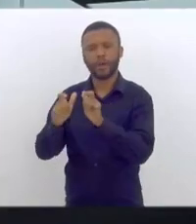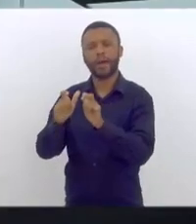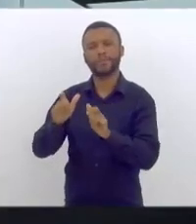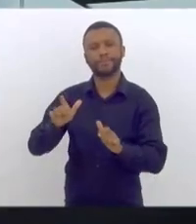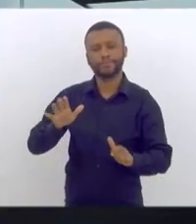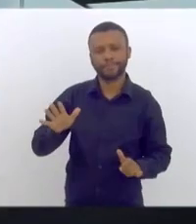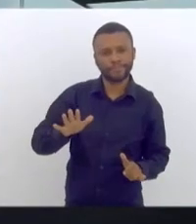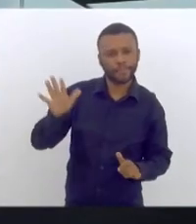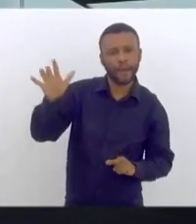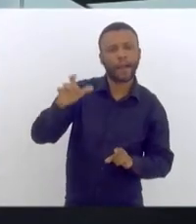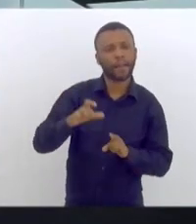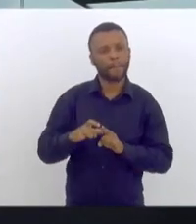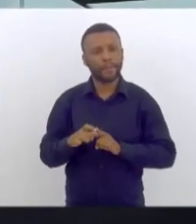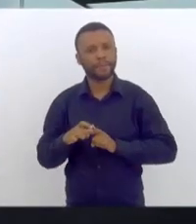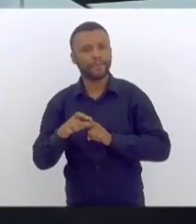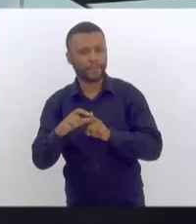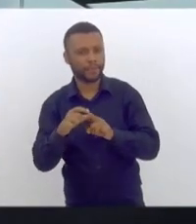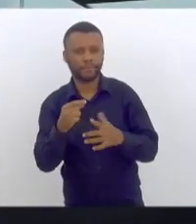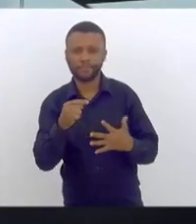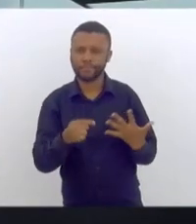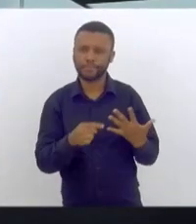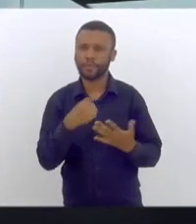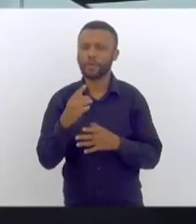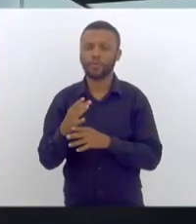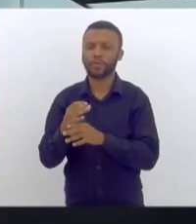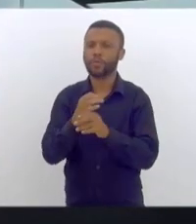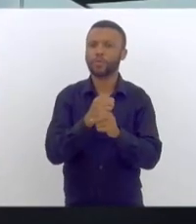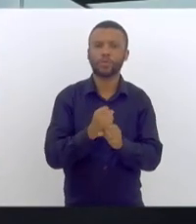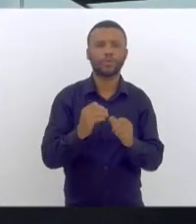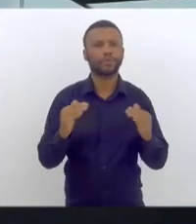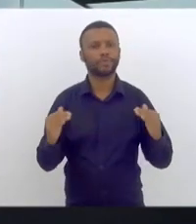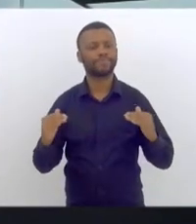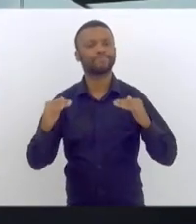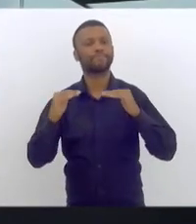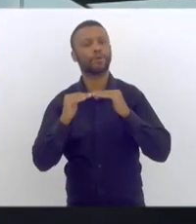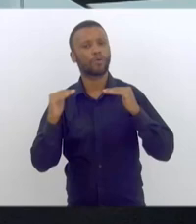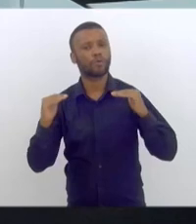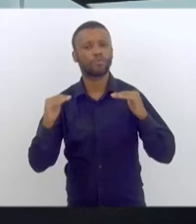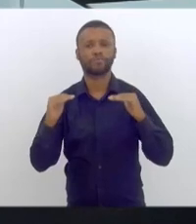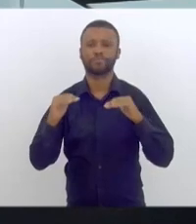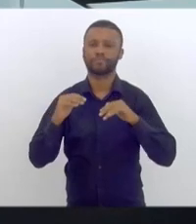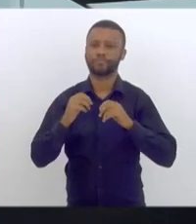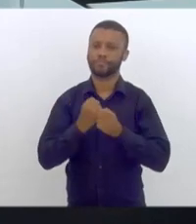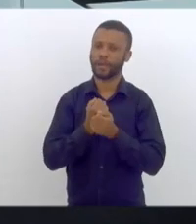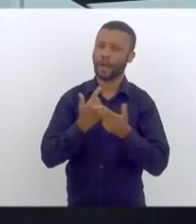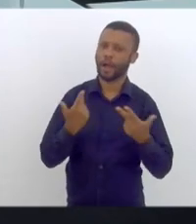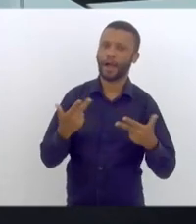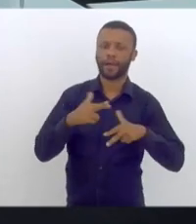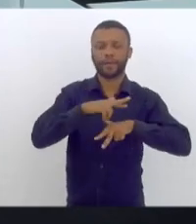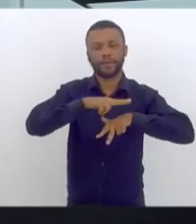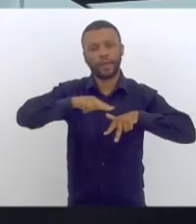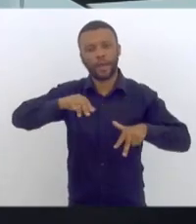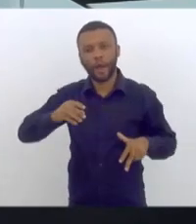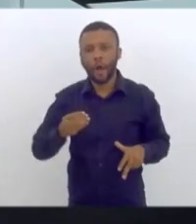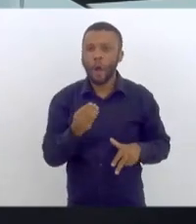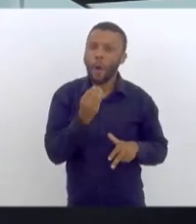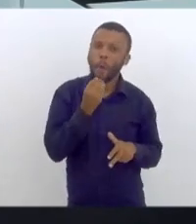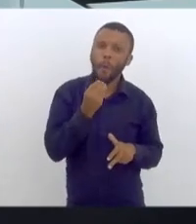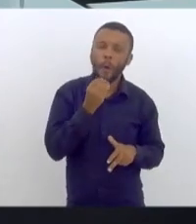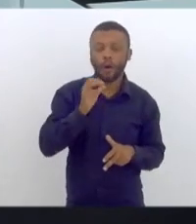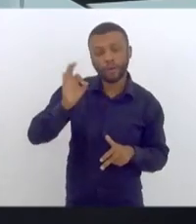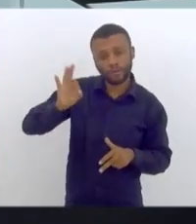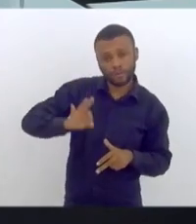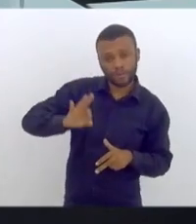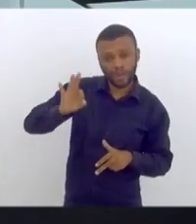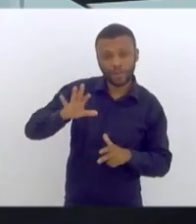como que a gente pensou em tentar equacionar essa busca pela Equidade e a oportunização do crédito para quem